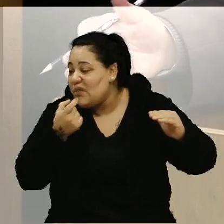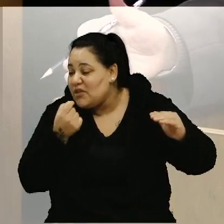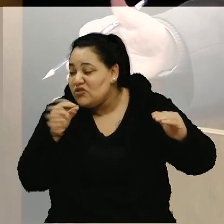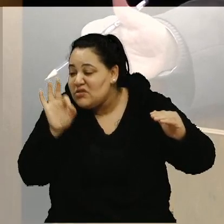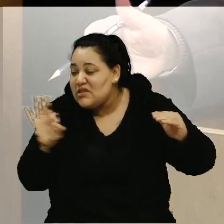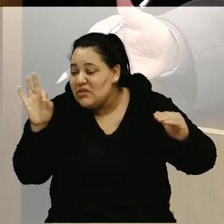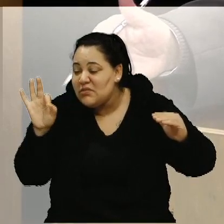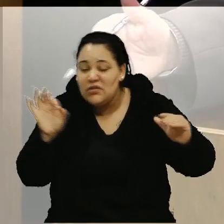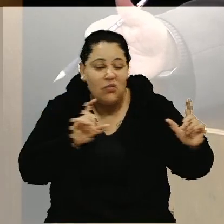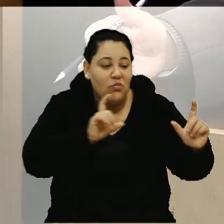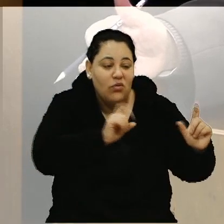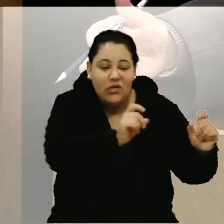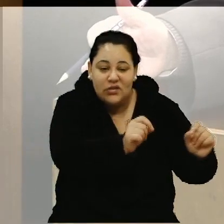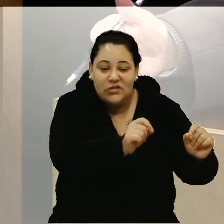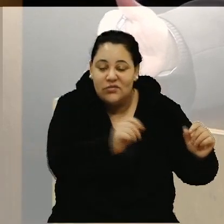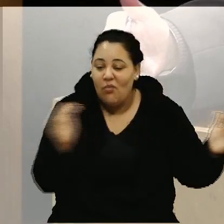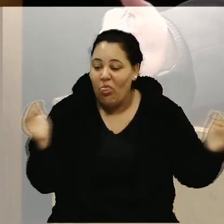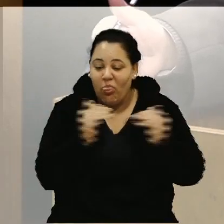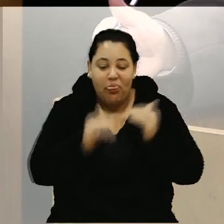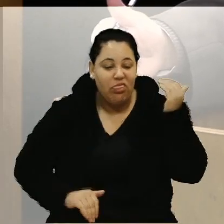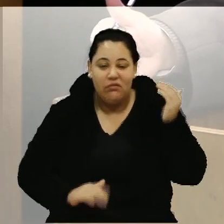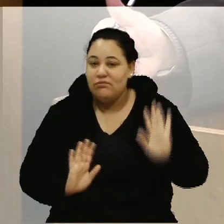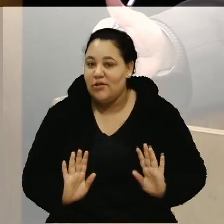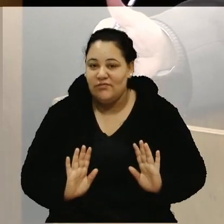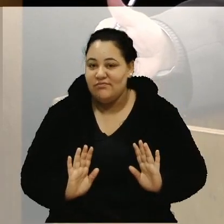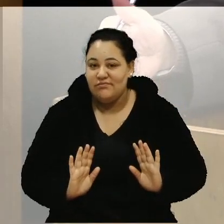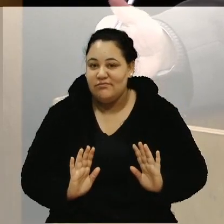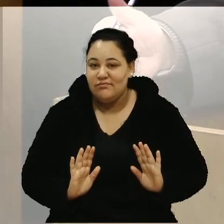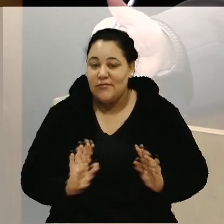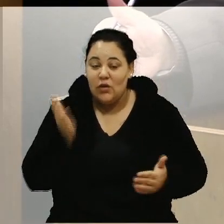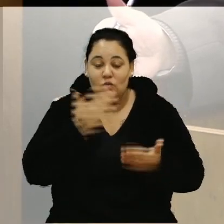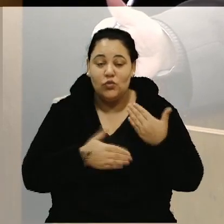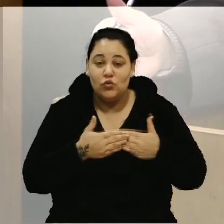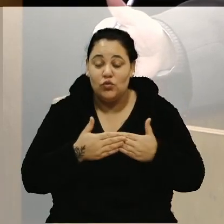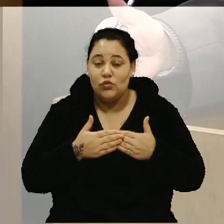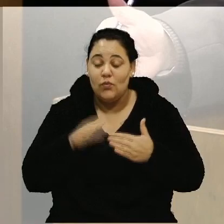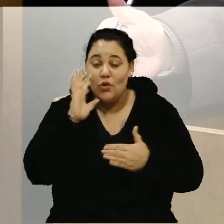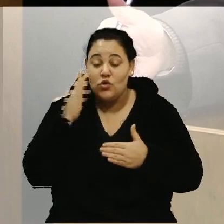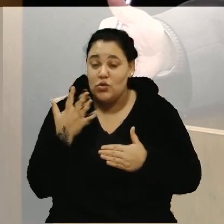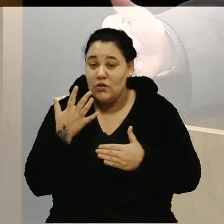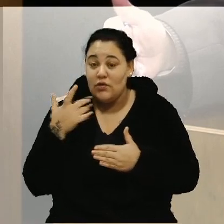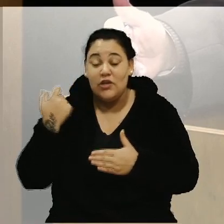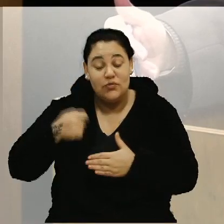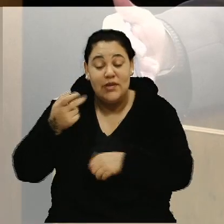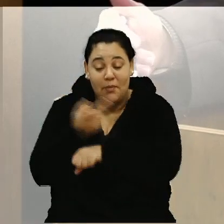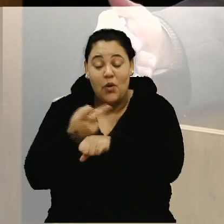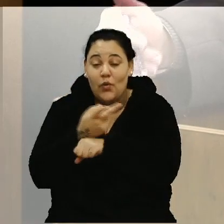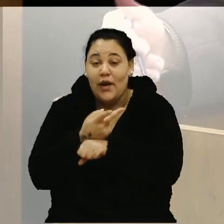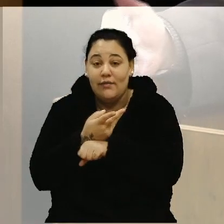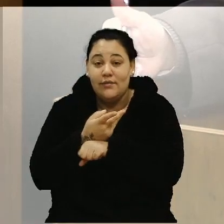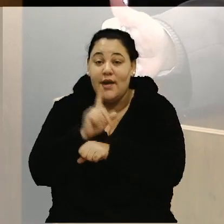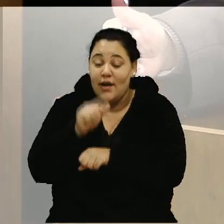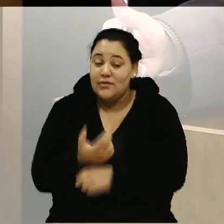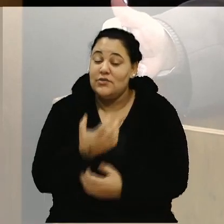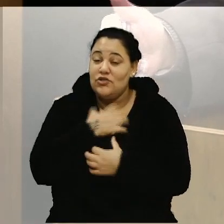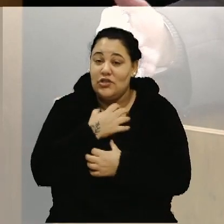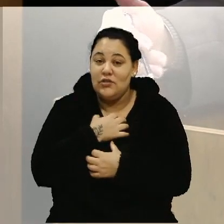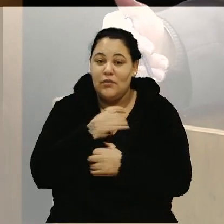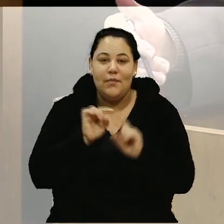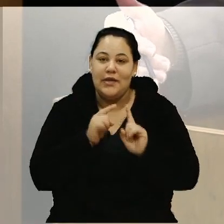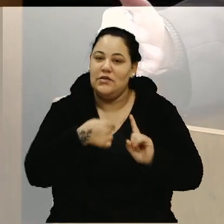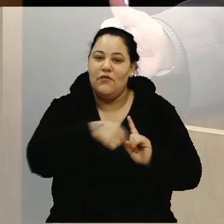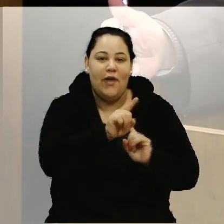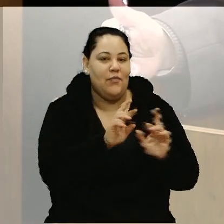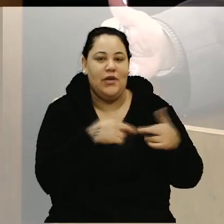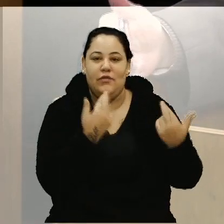têm a solução. A gente busca a solução, procura a solução. É assim que funciona a vida. Mas não vá para uma reunião, não